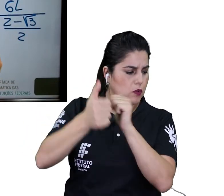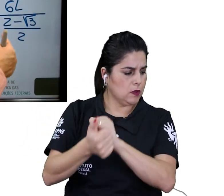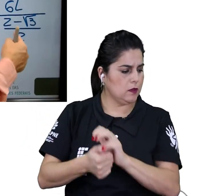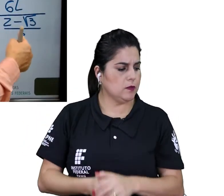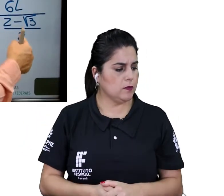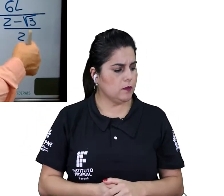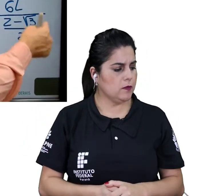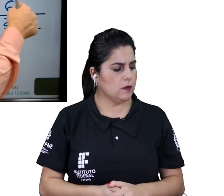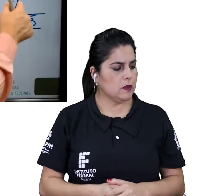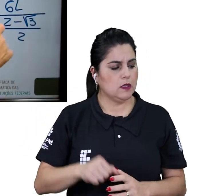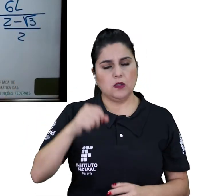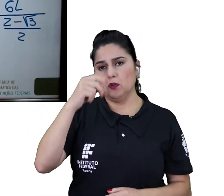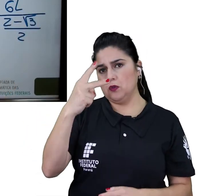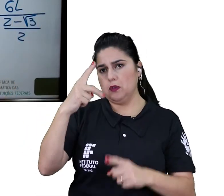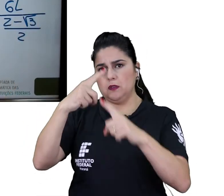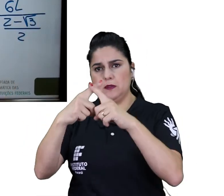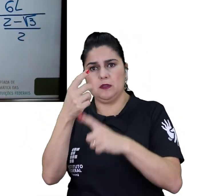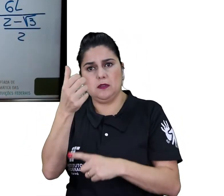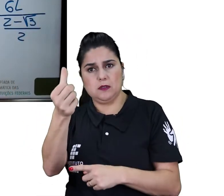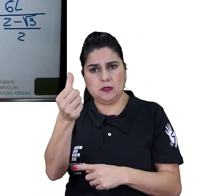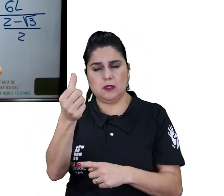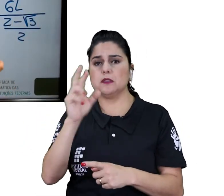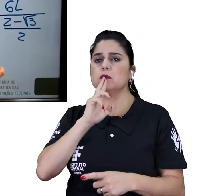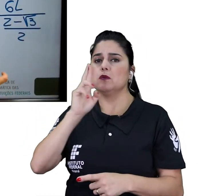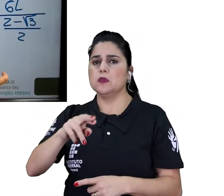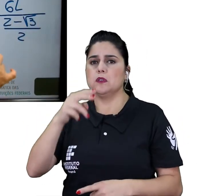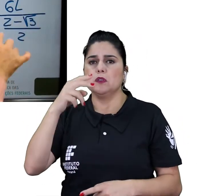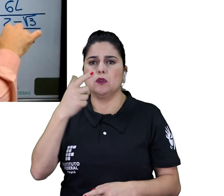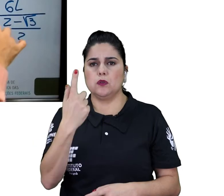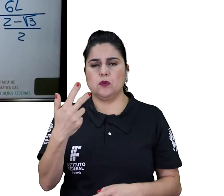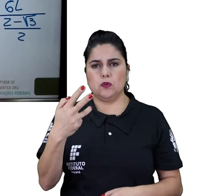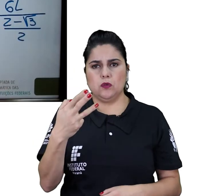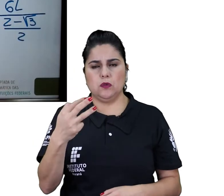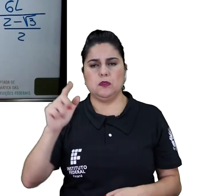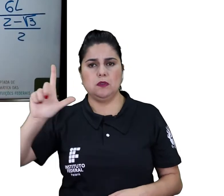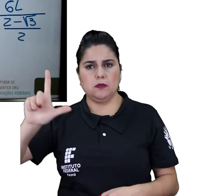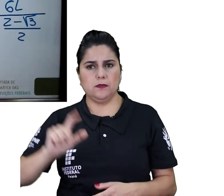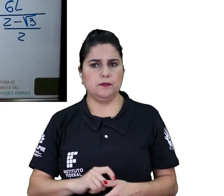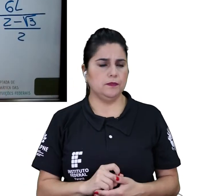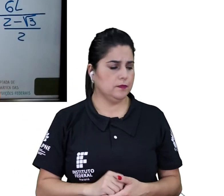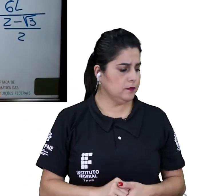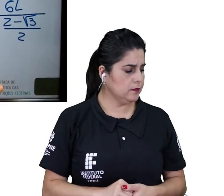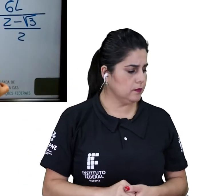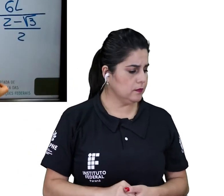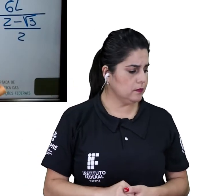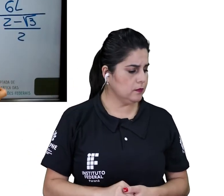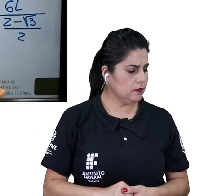invertendo ela. Fica 2 vezes 6, 12L,